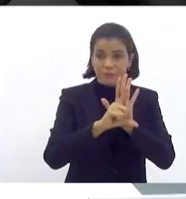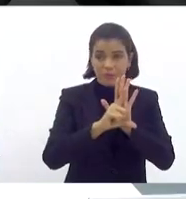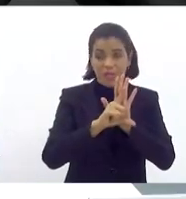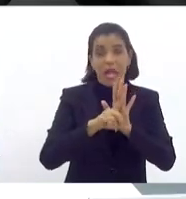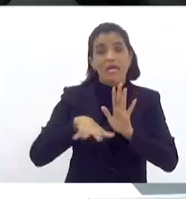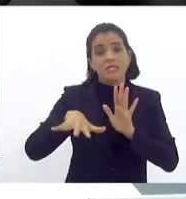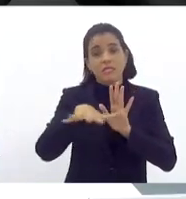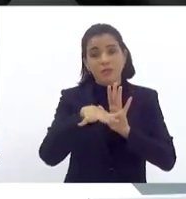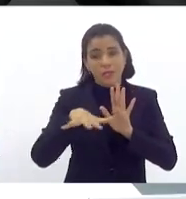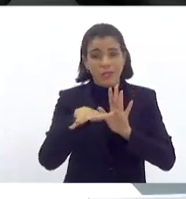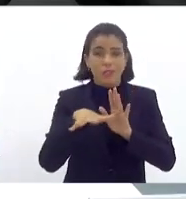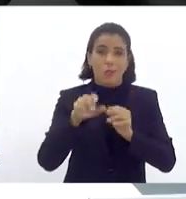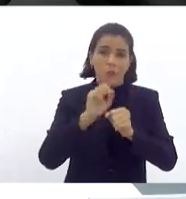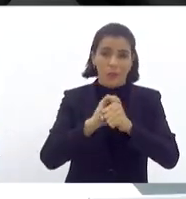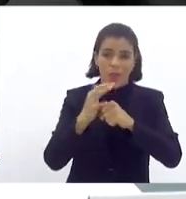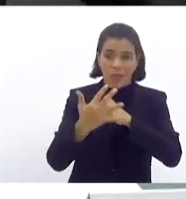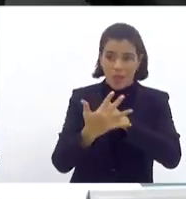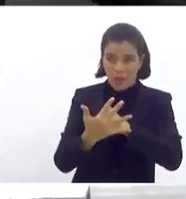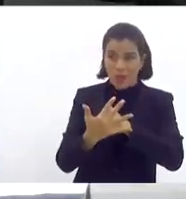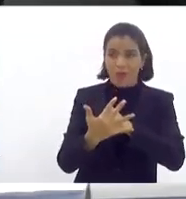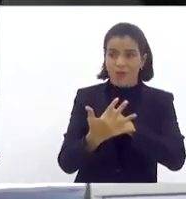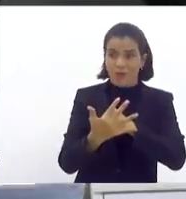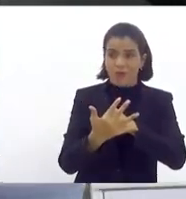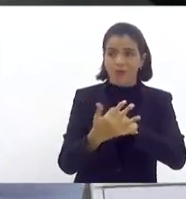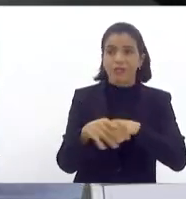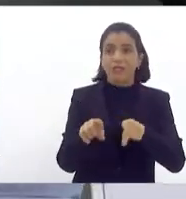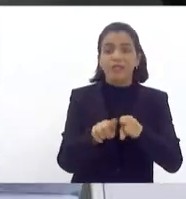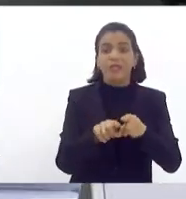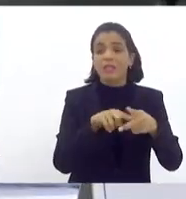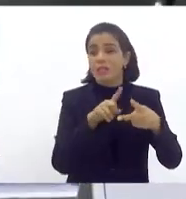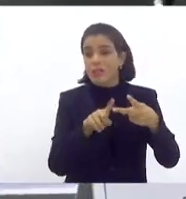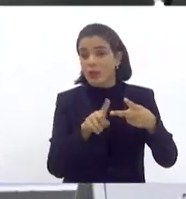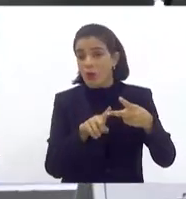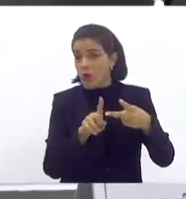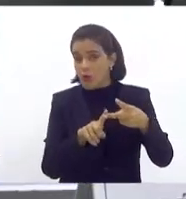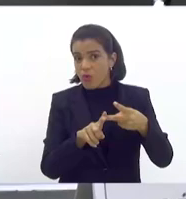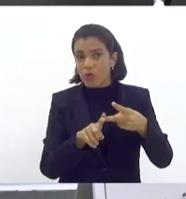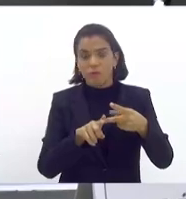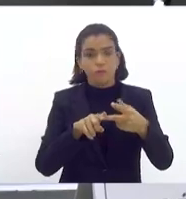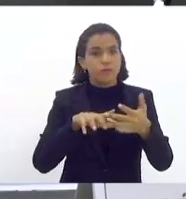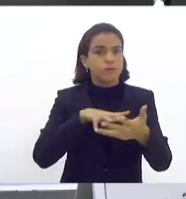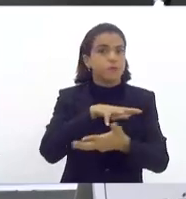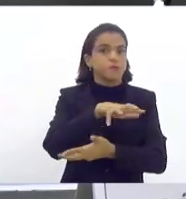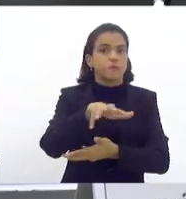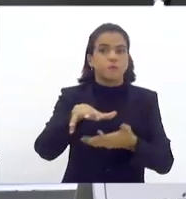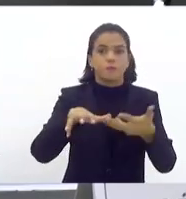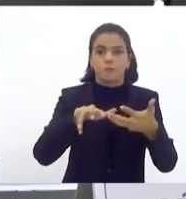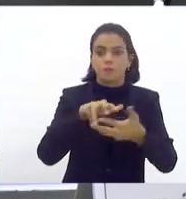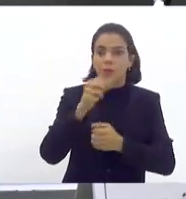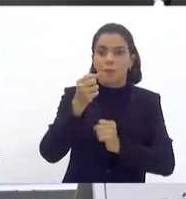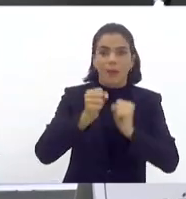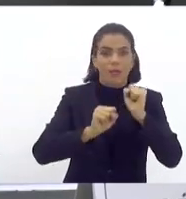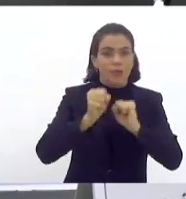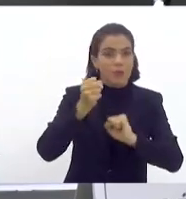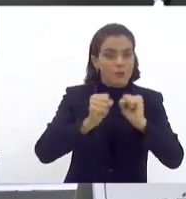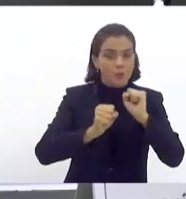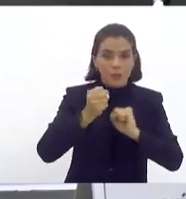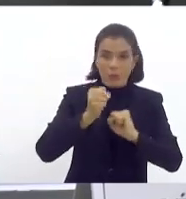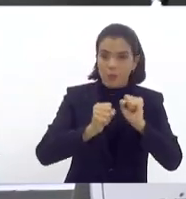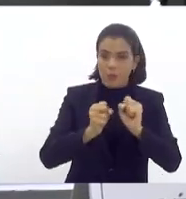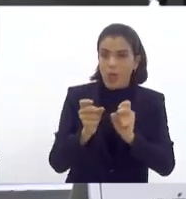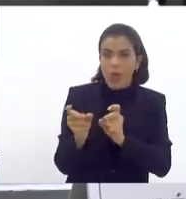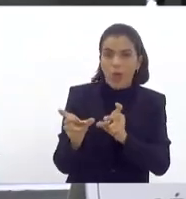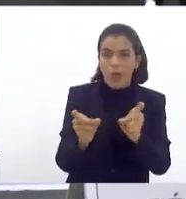da Covid-19. E dois, que traria um caos para a indústria e para o comércio, porque